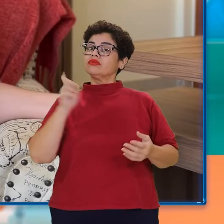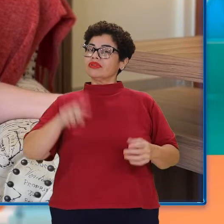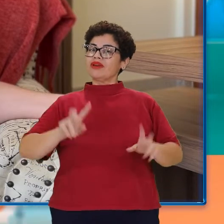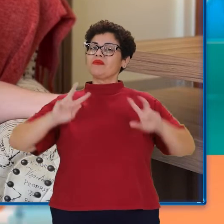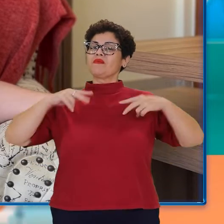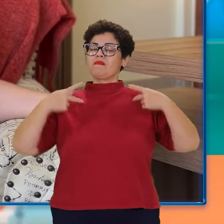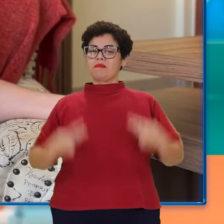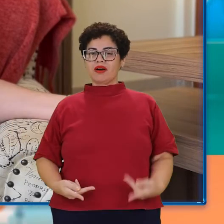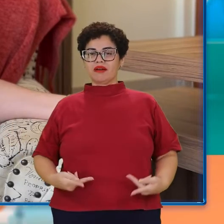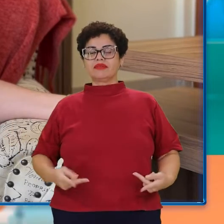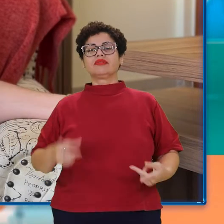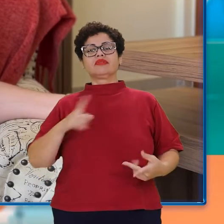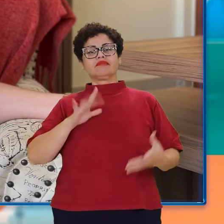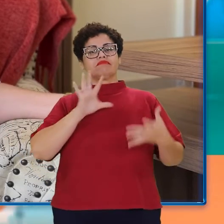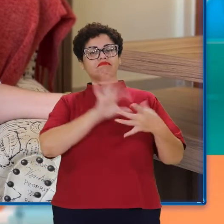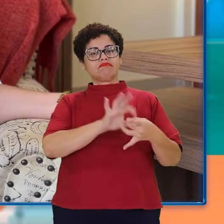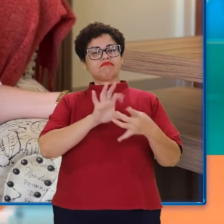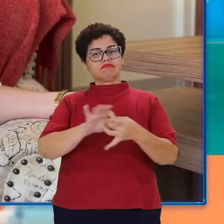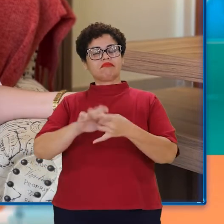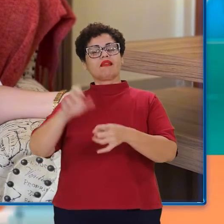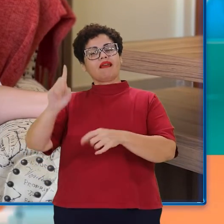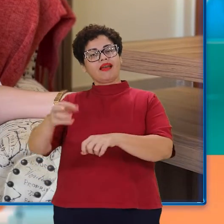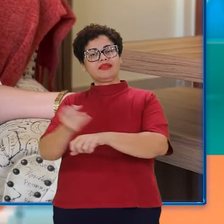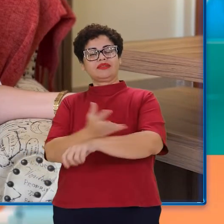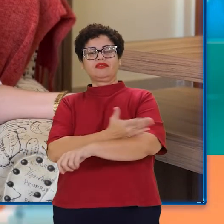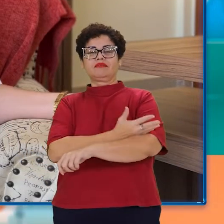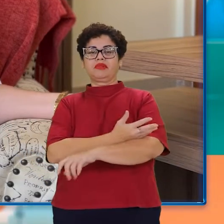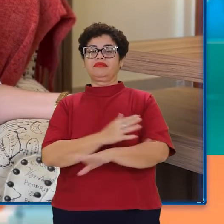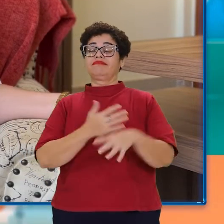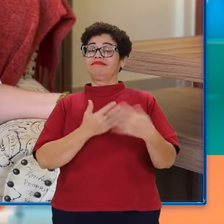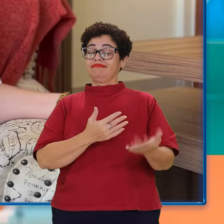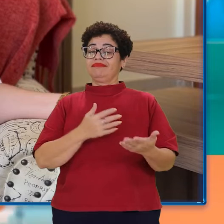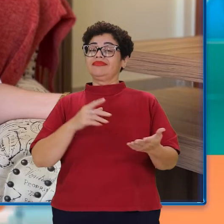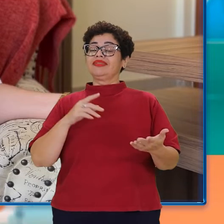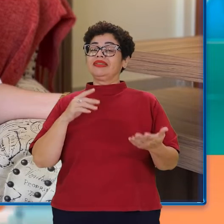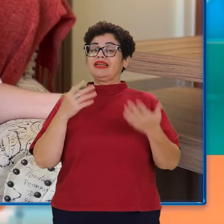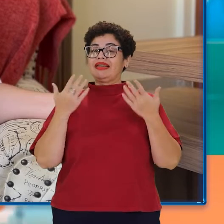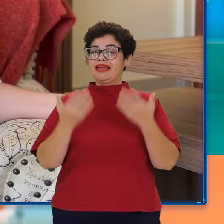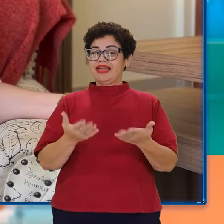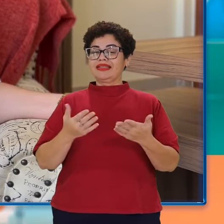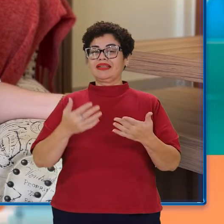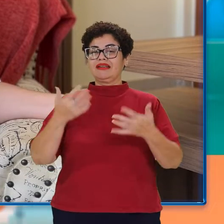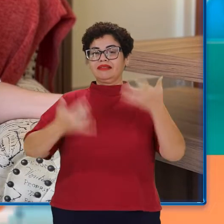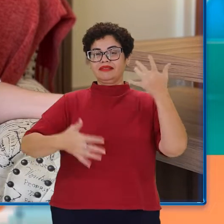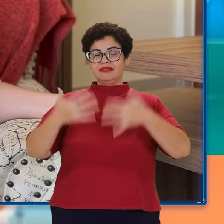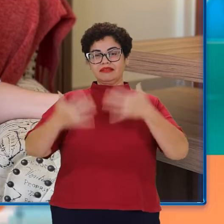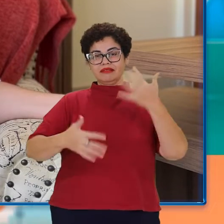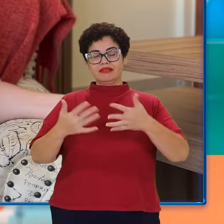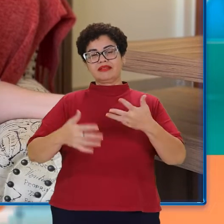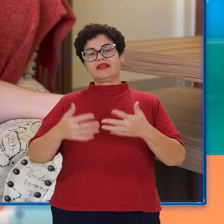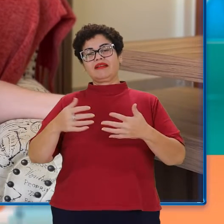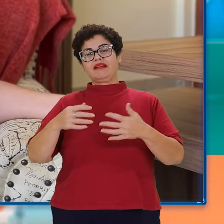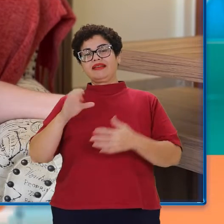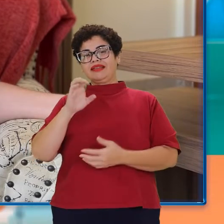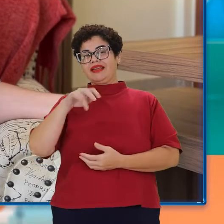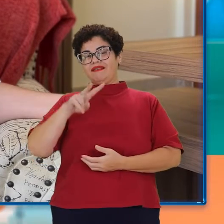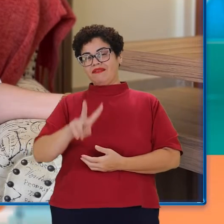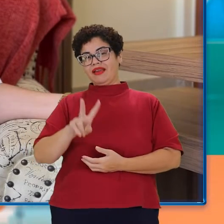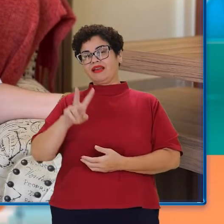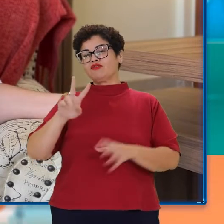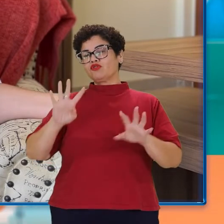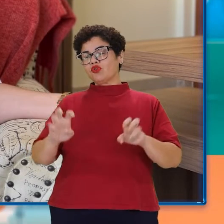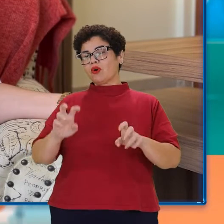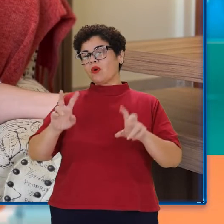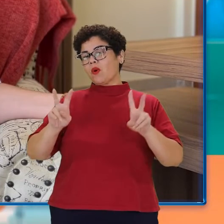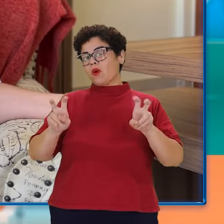vez, nós somos seres humanos. O que conecta ser humano é sentimento. Então essa discussão que a CNV